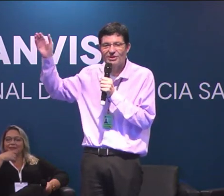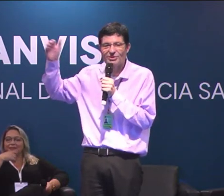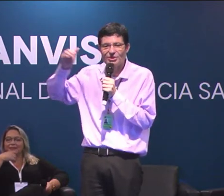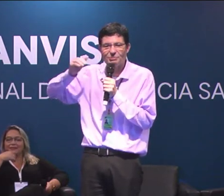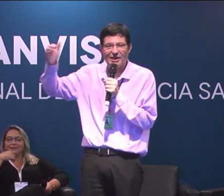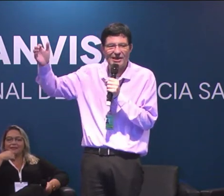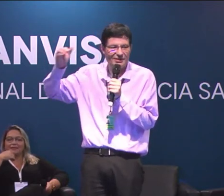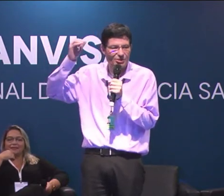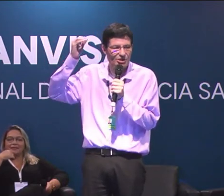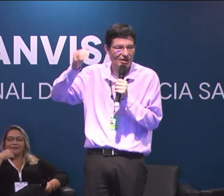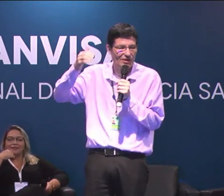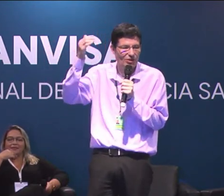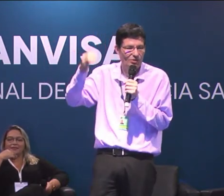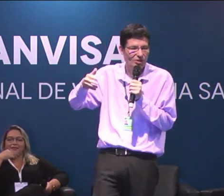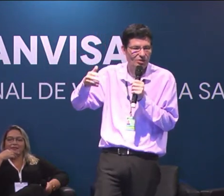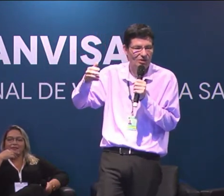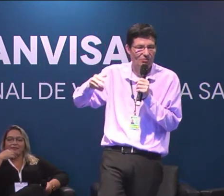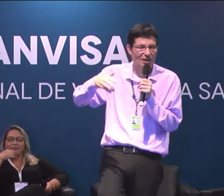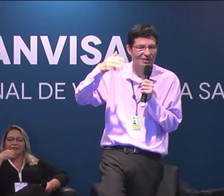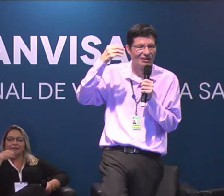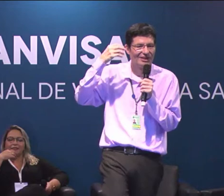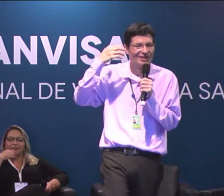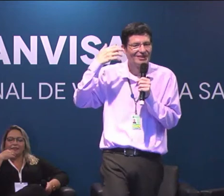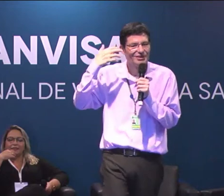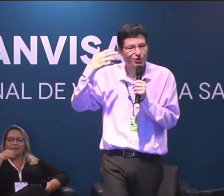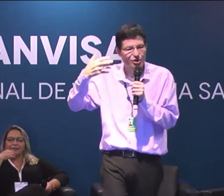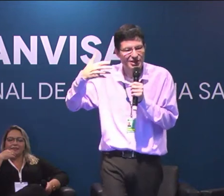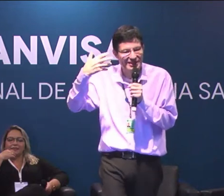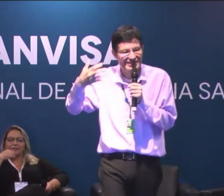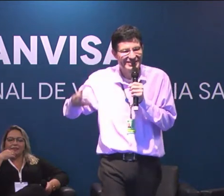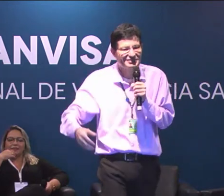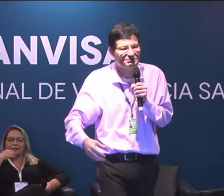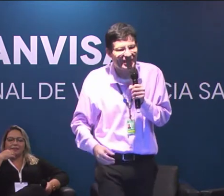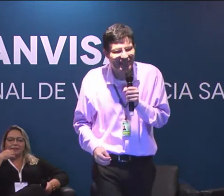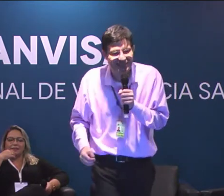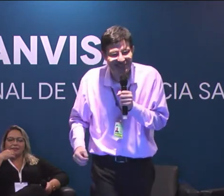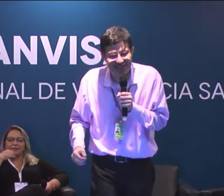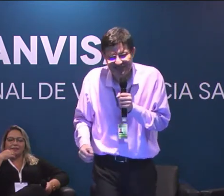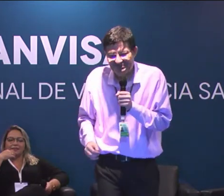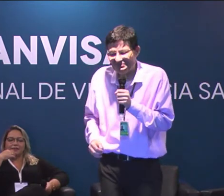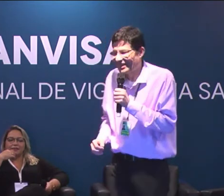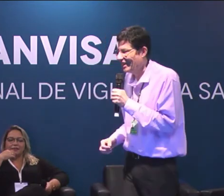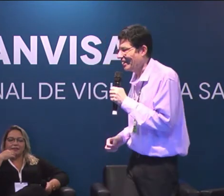possam espalhar, mostrar qual é o nosso trabalho de forma mais